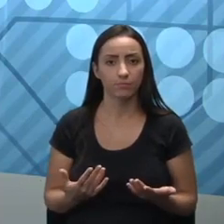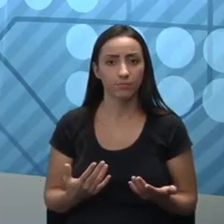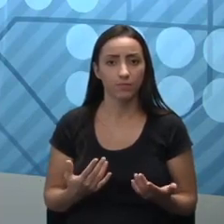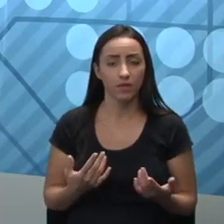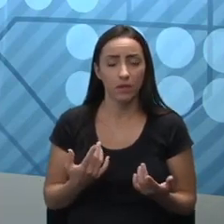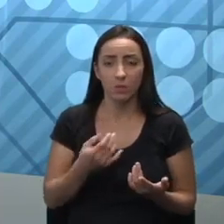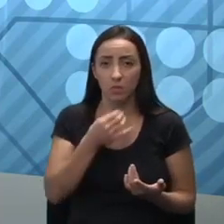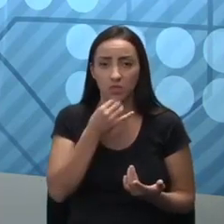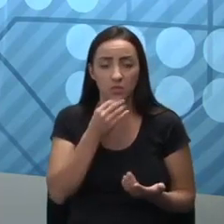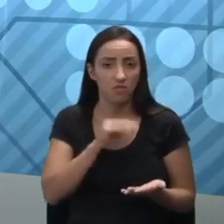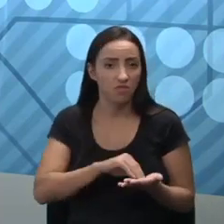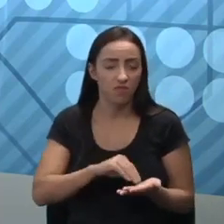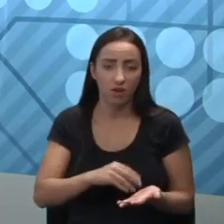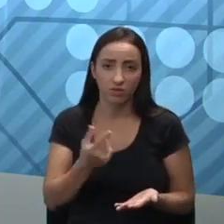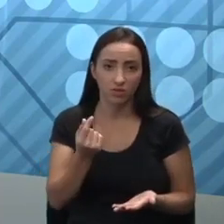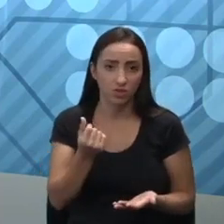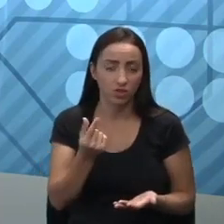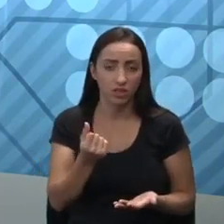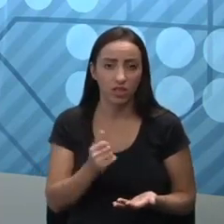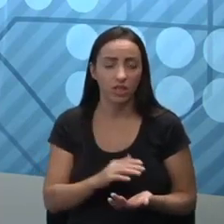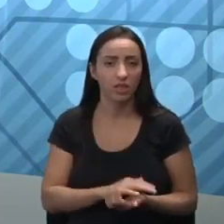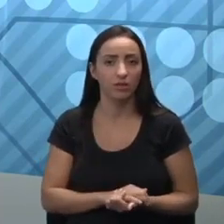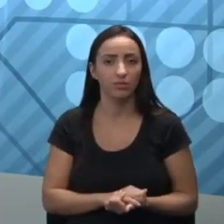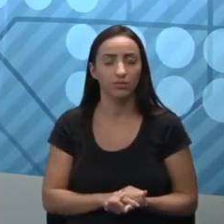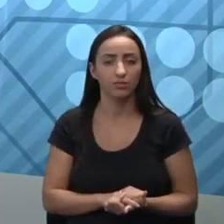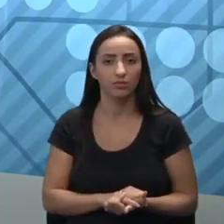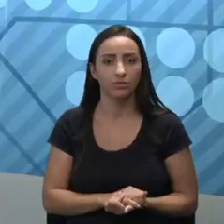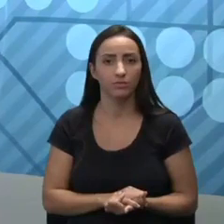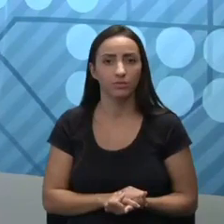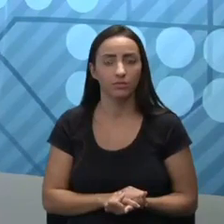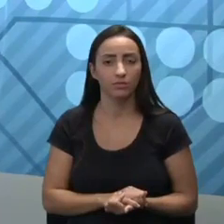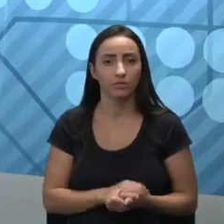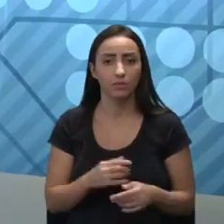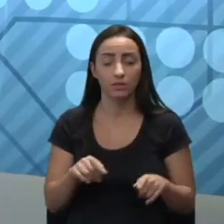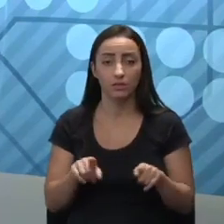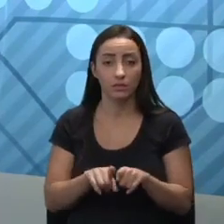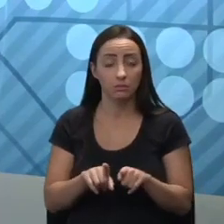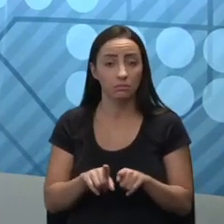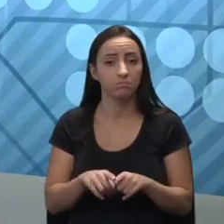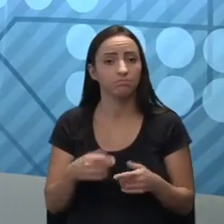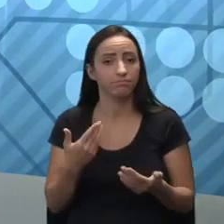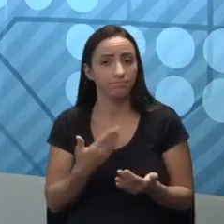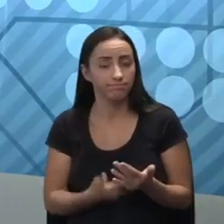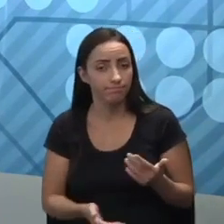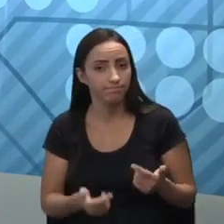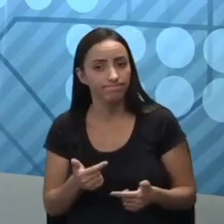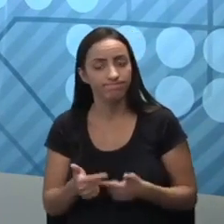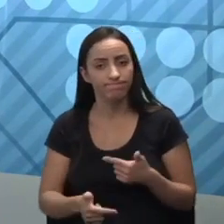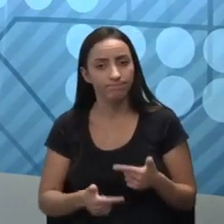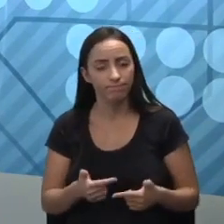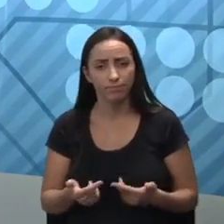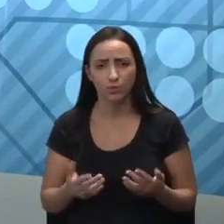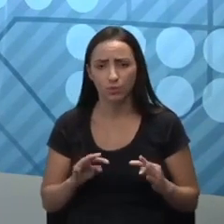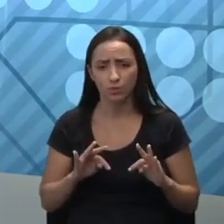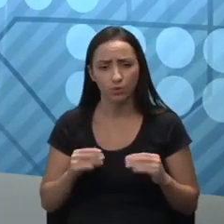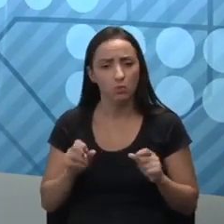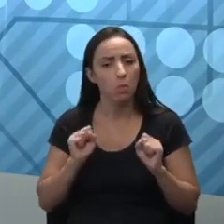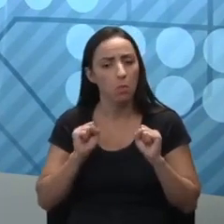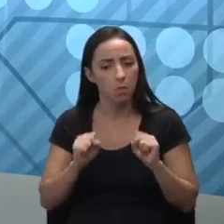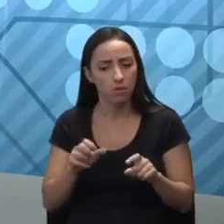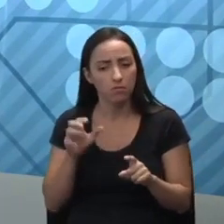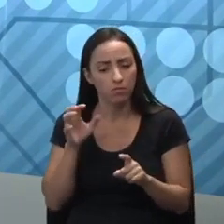com o dinheiro, né, a falta do dinheiro aí também pelo desemprego, por exemplo. Tudo isso